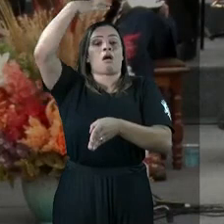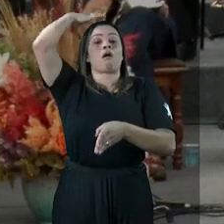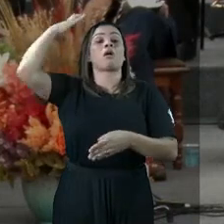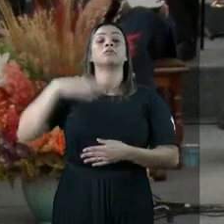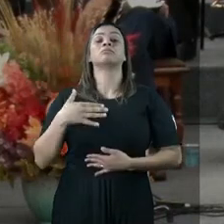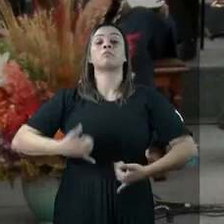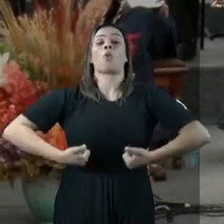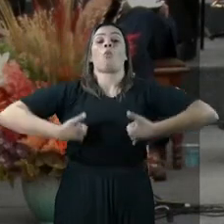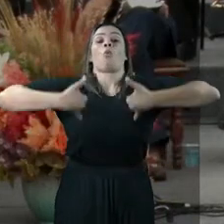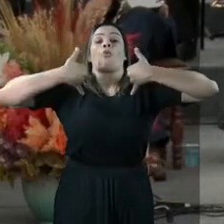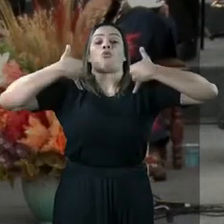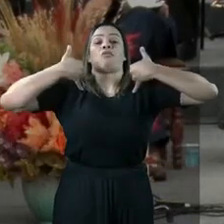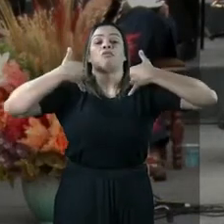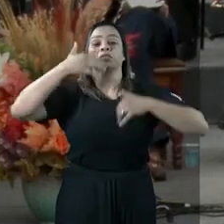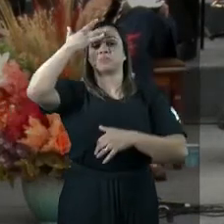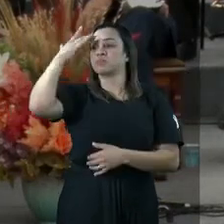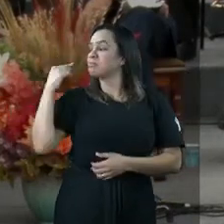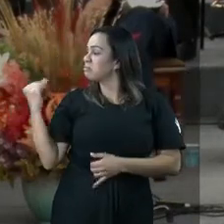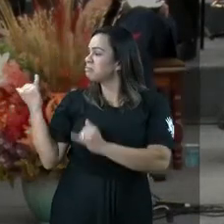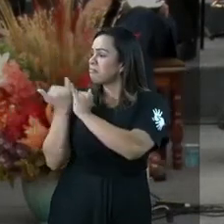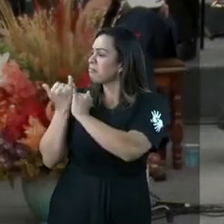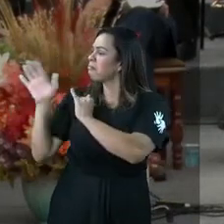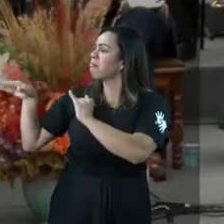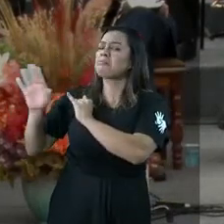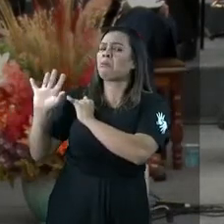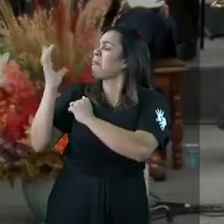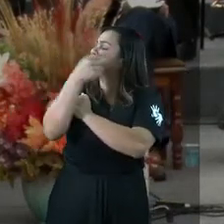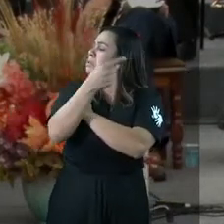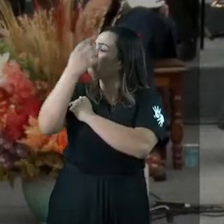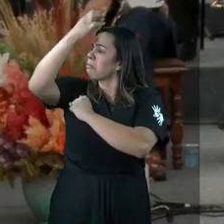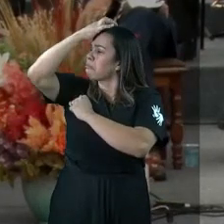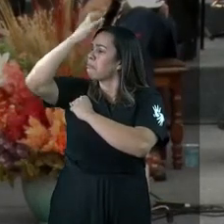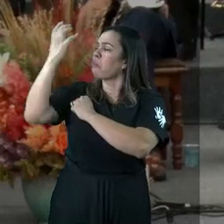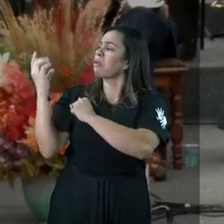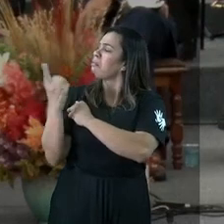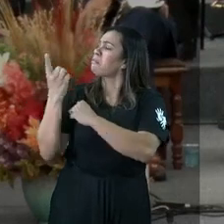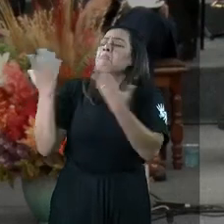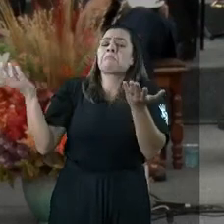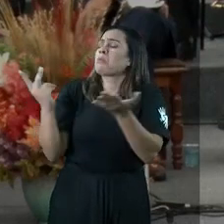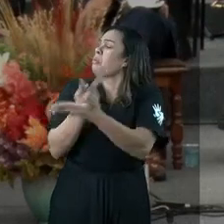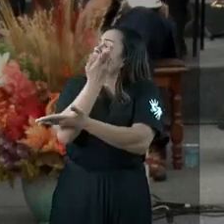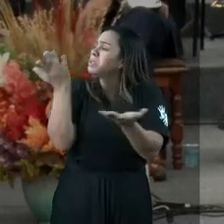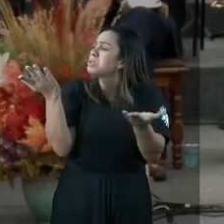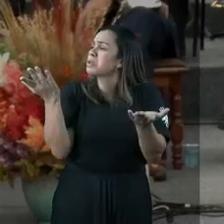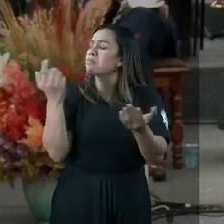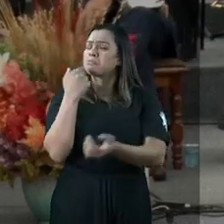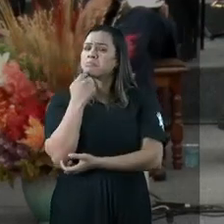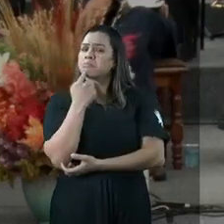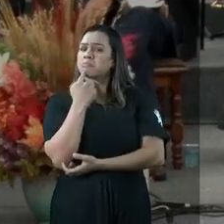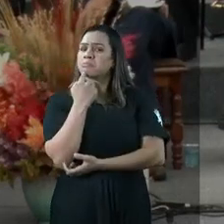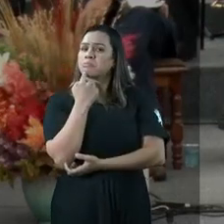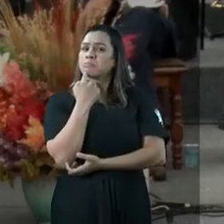dos muros de Jerusalém dizendo: o que aconteceu com o grande rei Davi? Se ele estivesse retornado